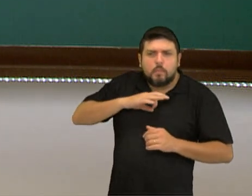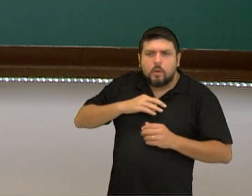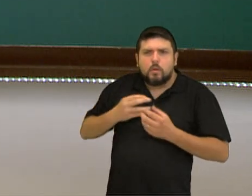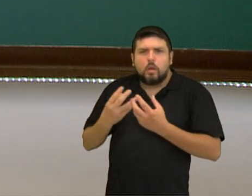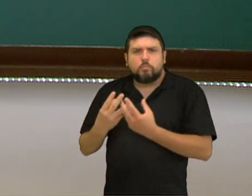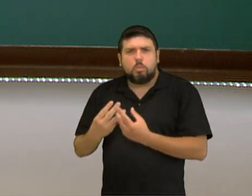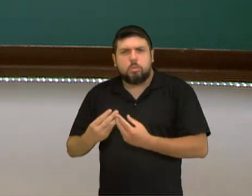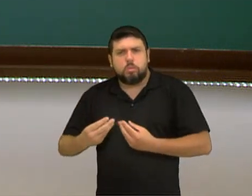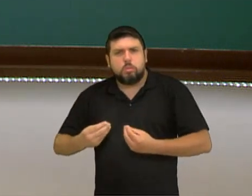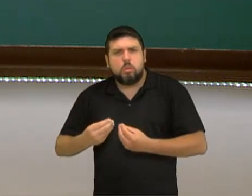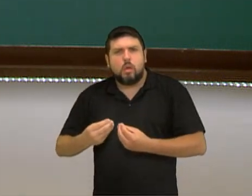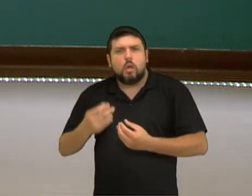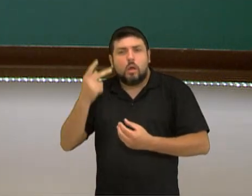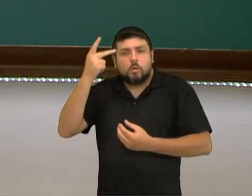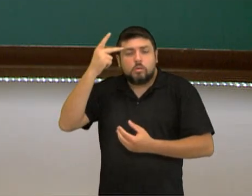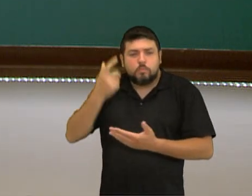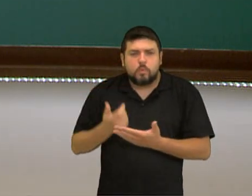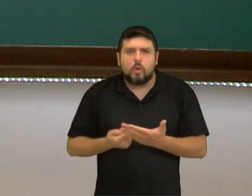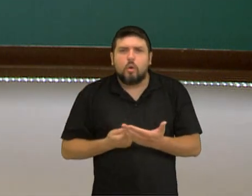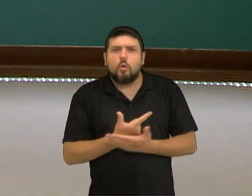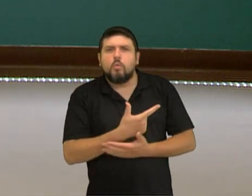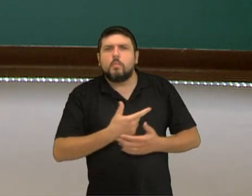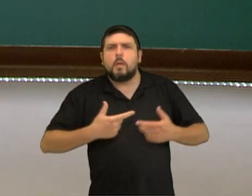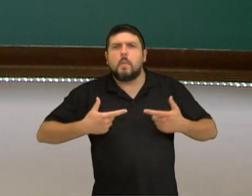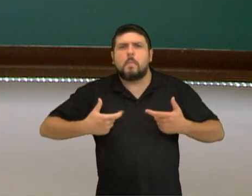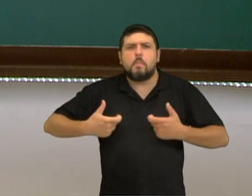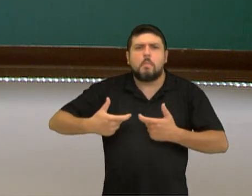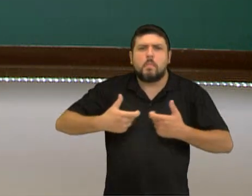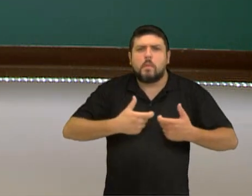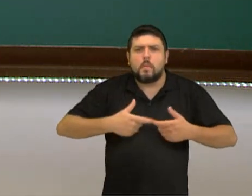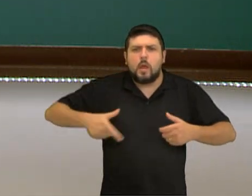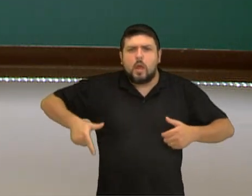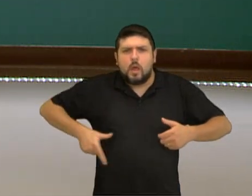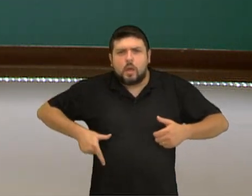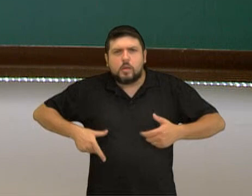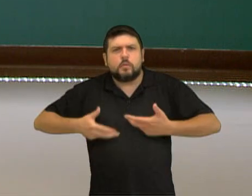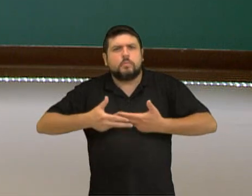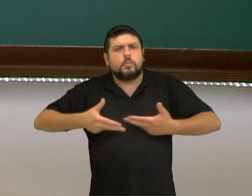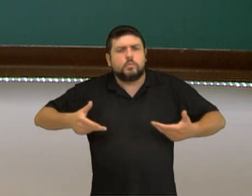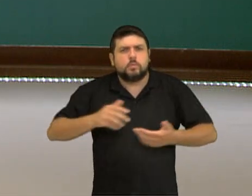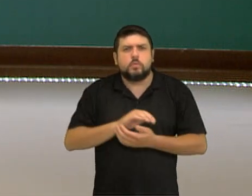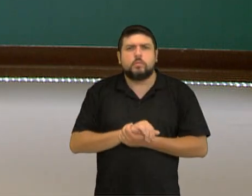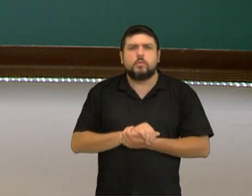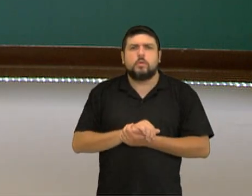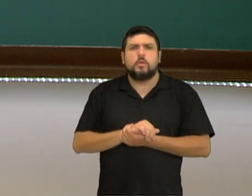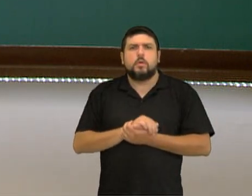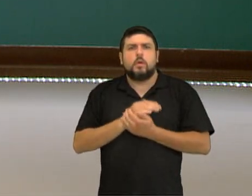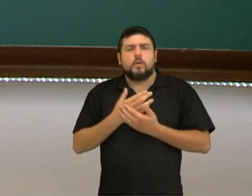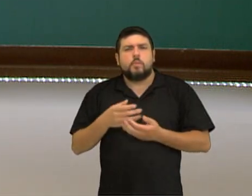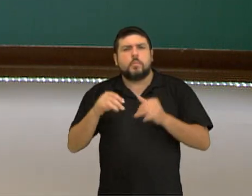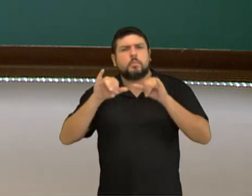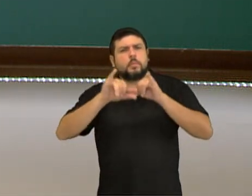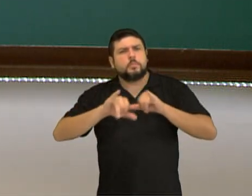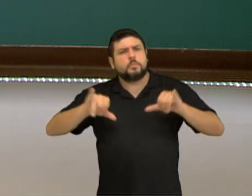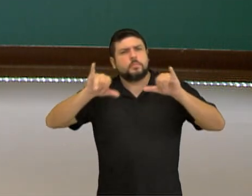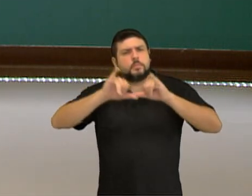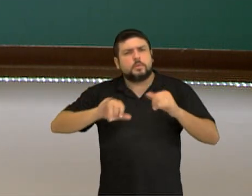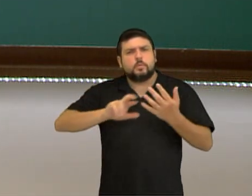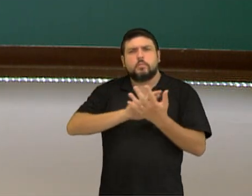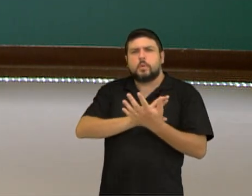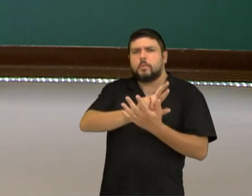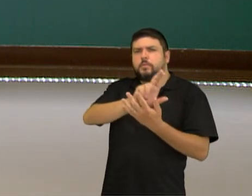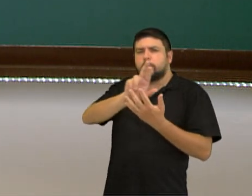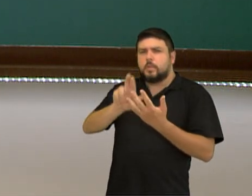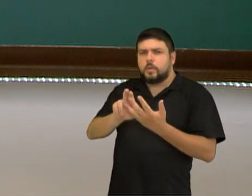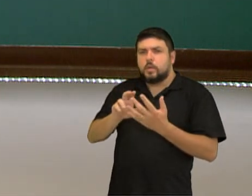pudesse comprar mais armas para a luta, se armar melhor para a luta. Então campanhas e campanhas de todos os sentidos.